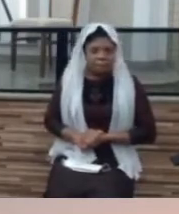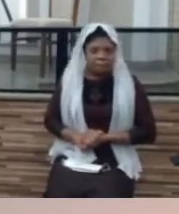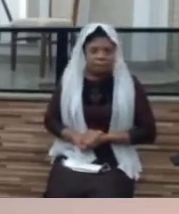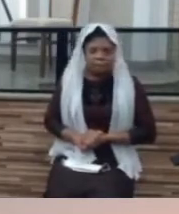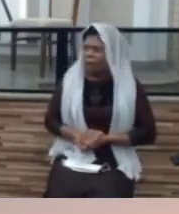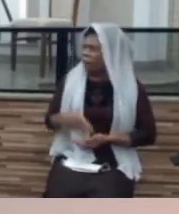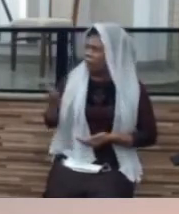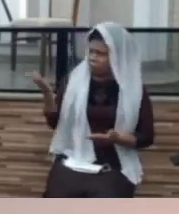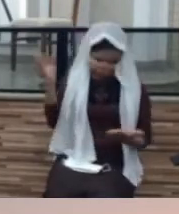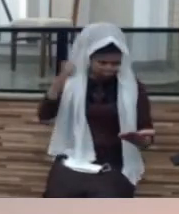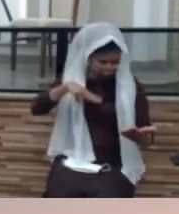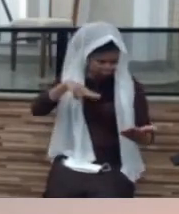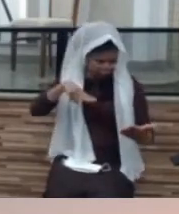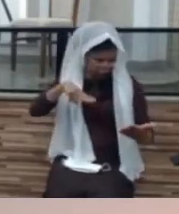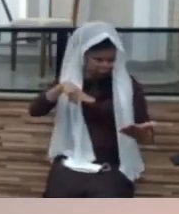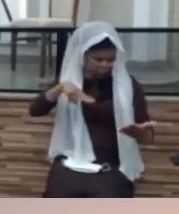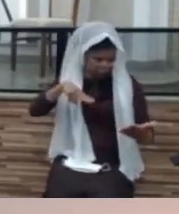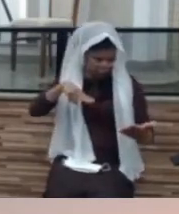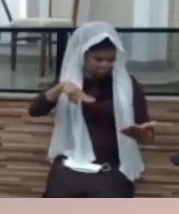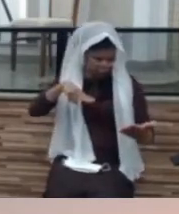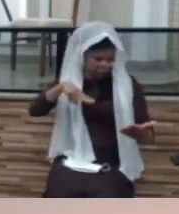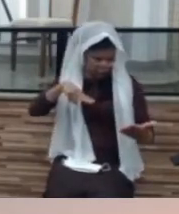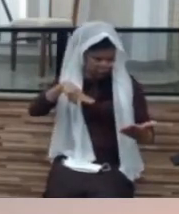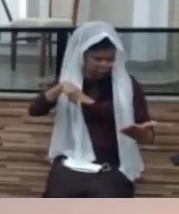Vamos ler, irmãos, só até o verso